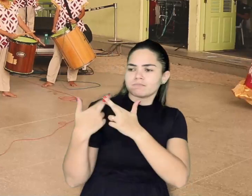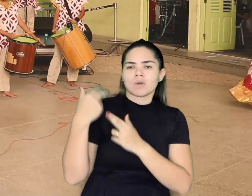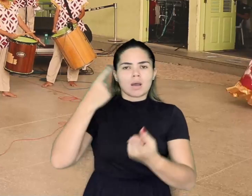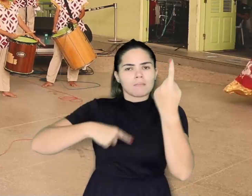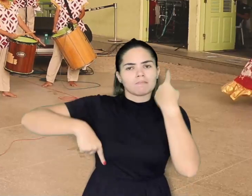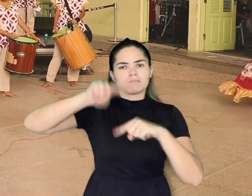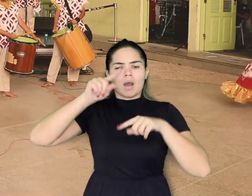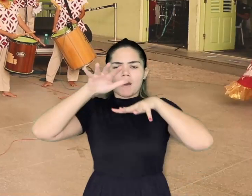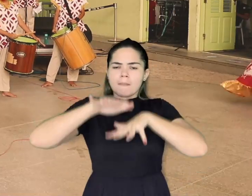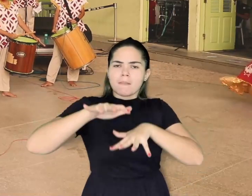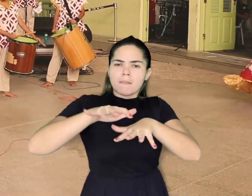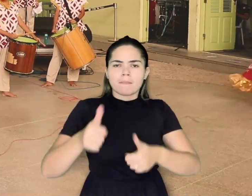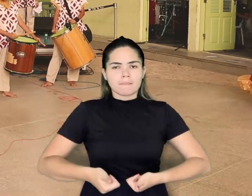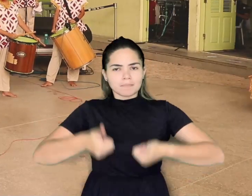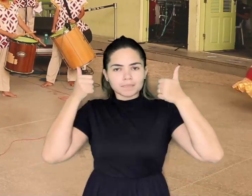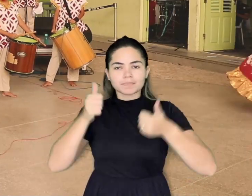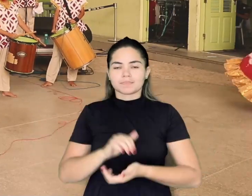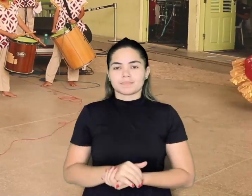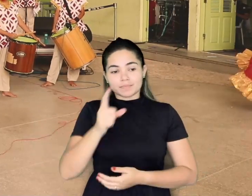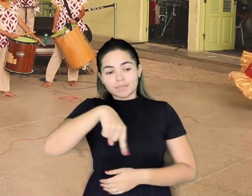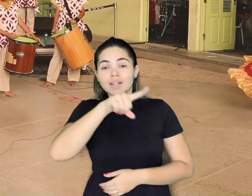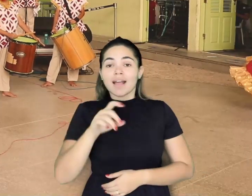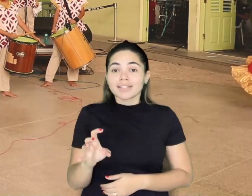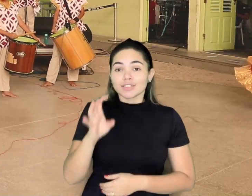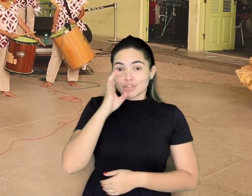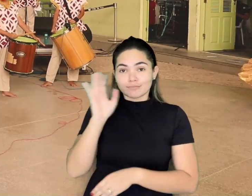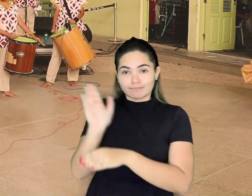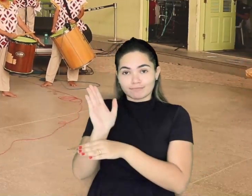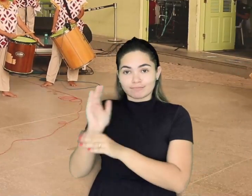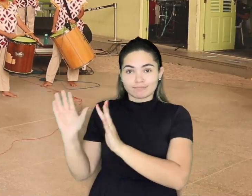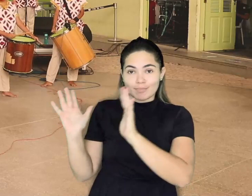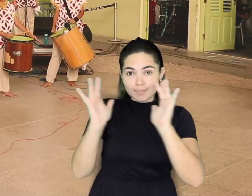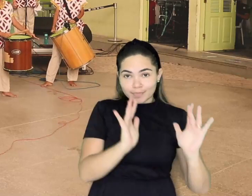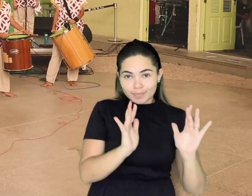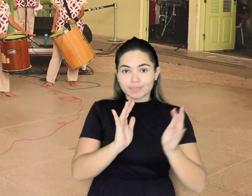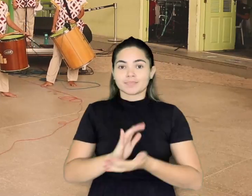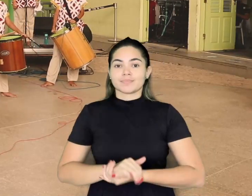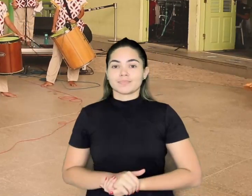essa alavancada para a gente continuar e se firmar. Então, a gente fica aí com o vídeo do Pingo.